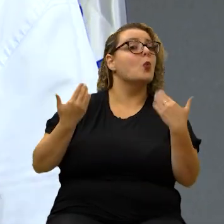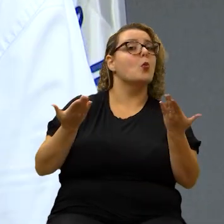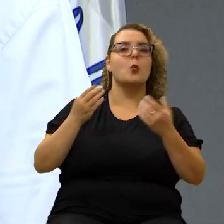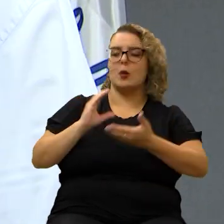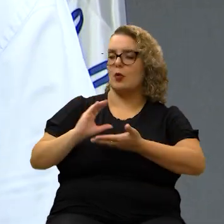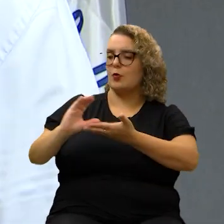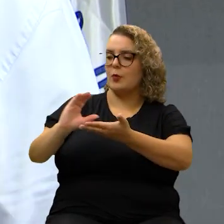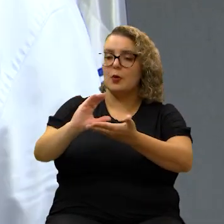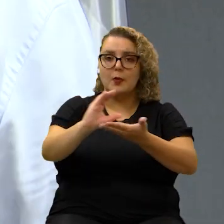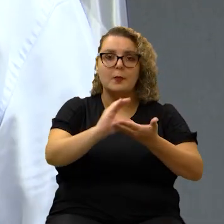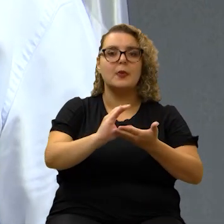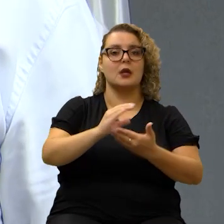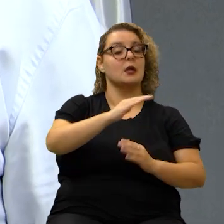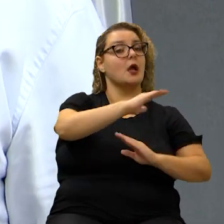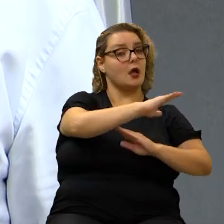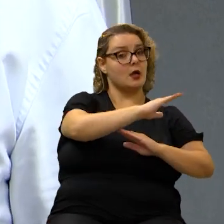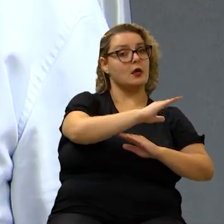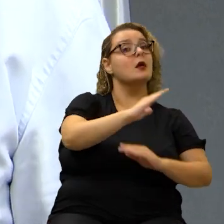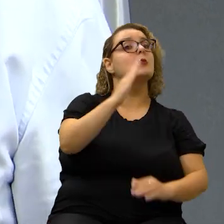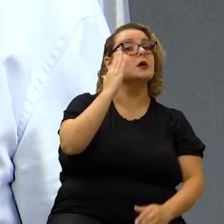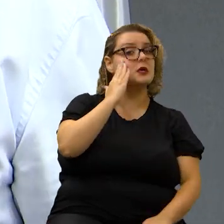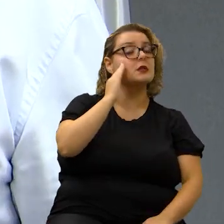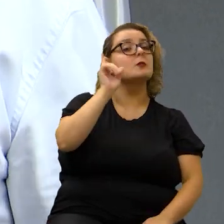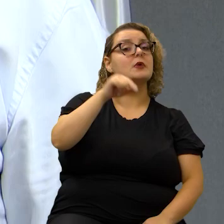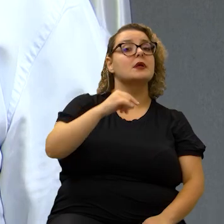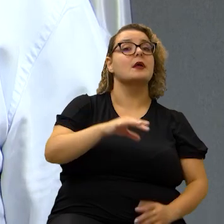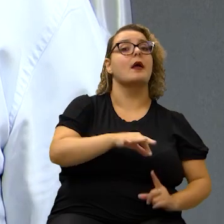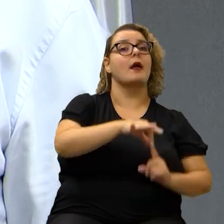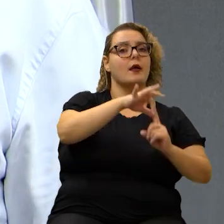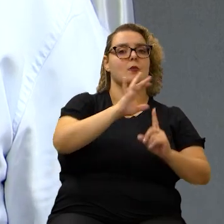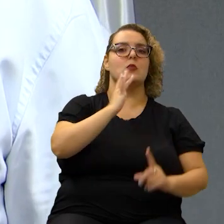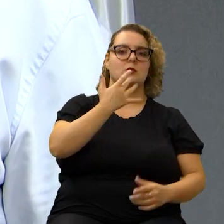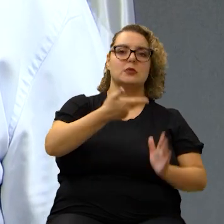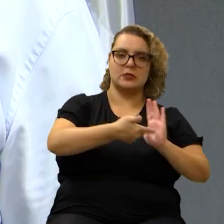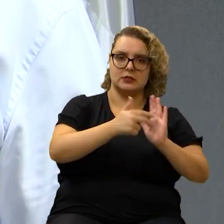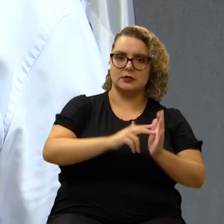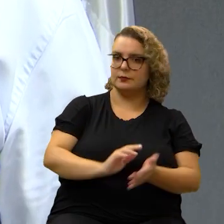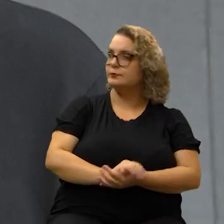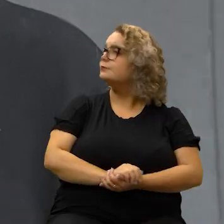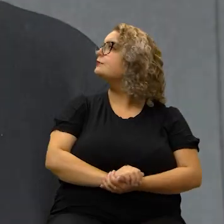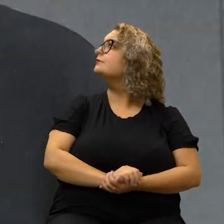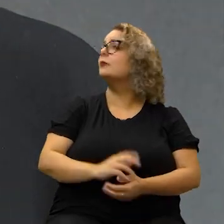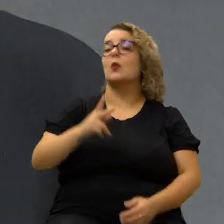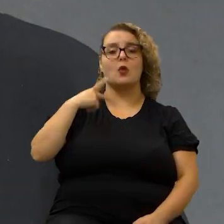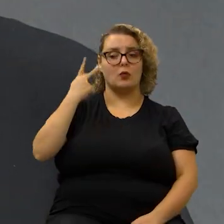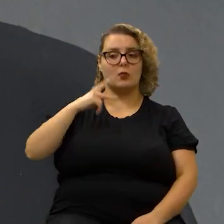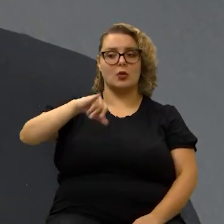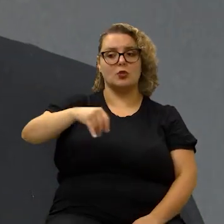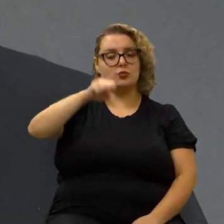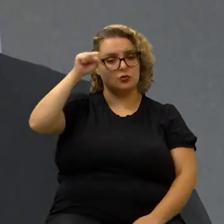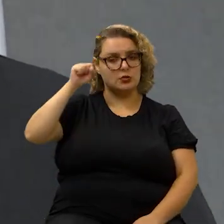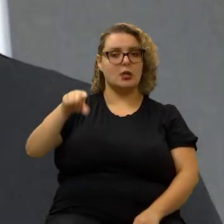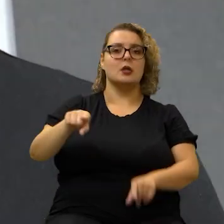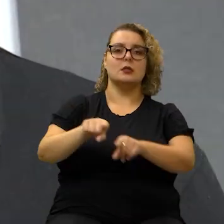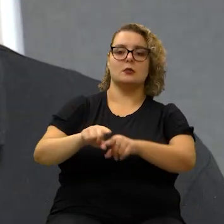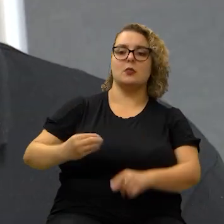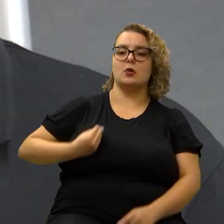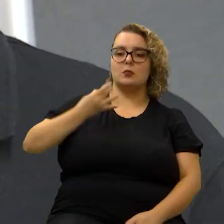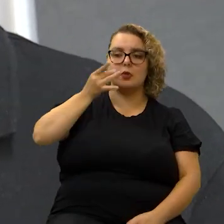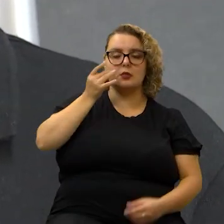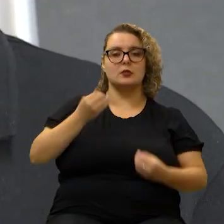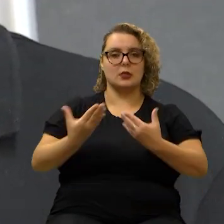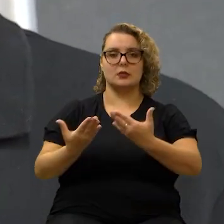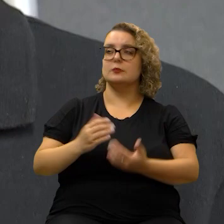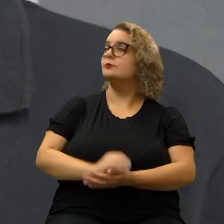discutir Qual a destinação que a câmara municipal entende eh prioritária nesse sentido o vereador Jucelino da barbarense também